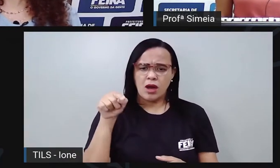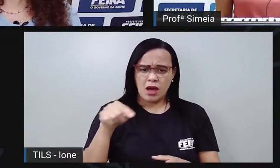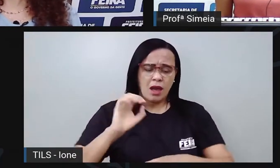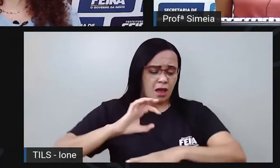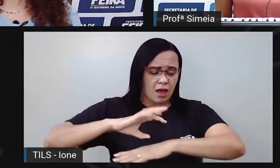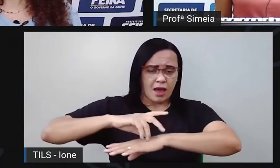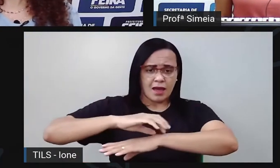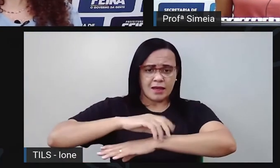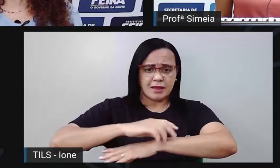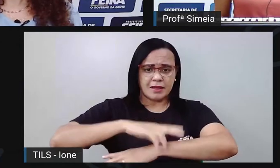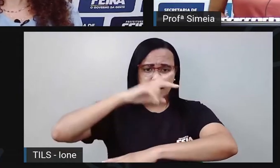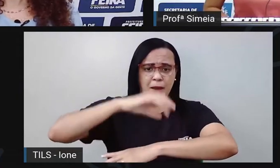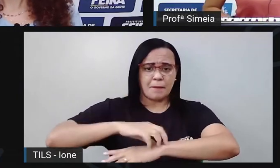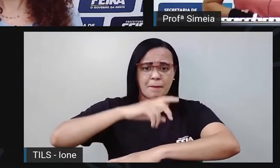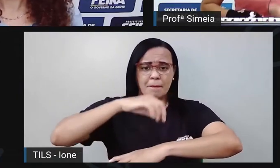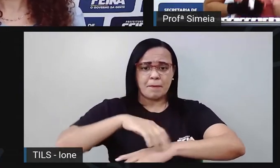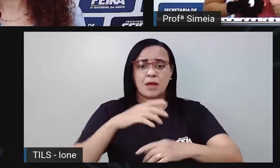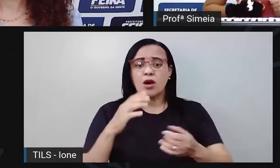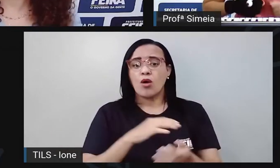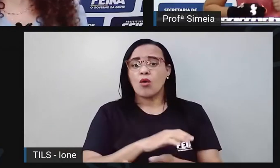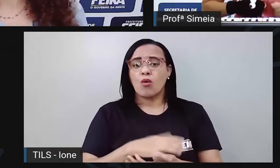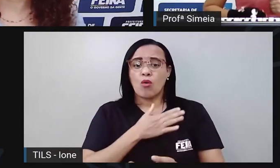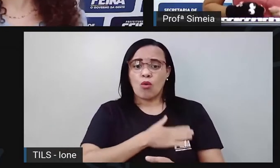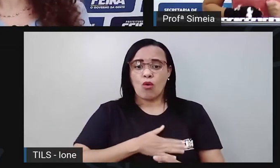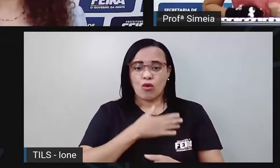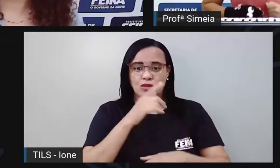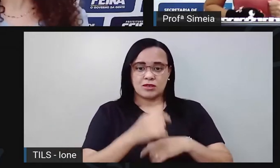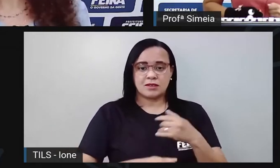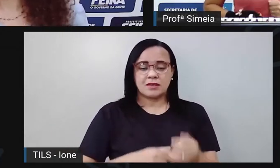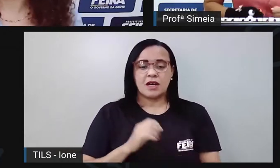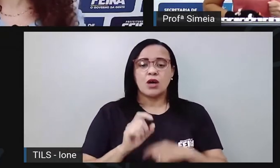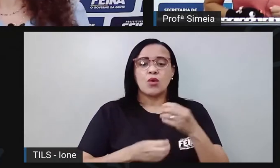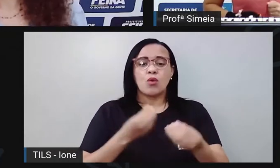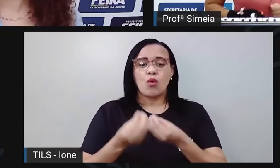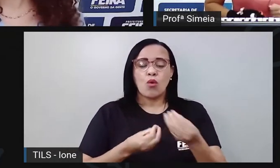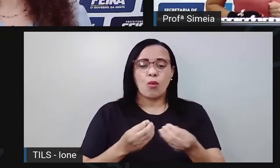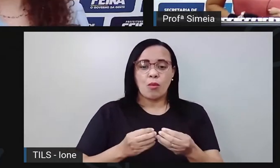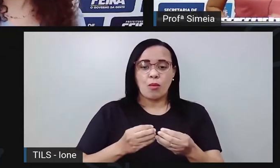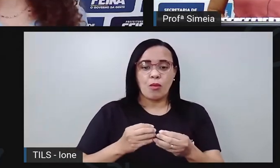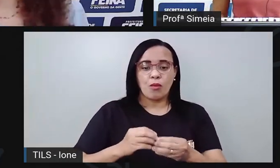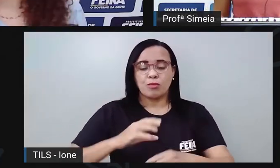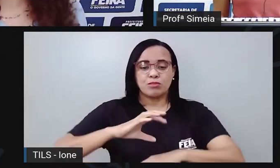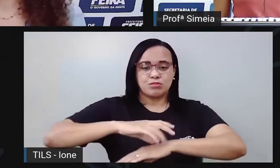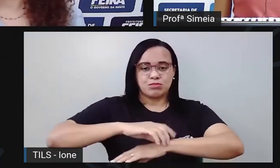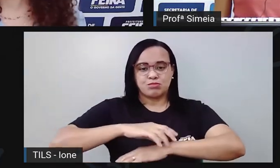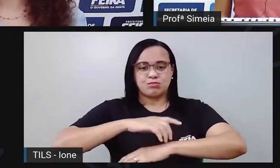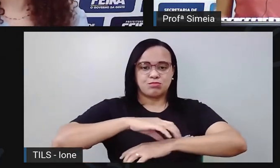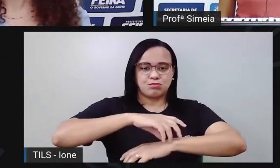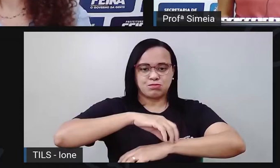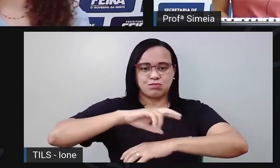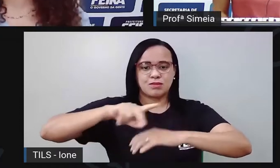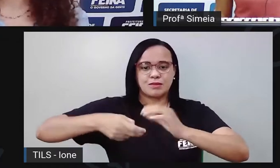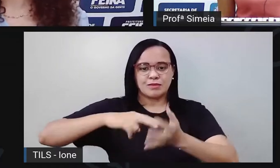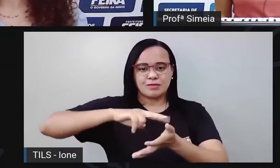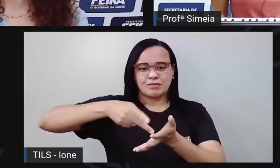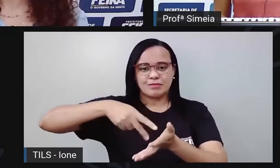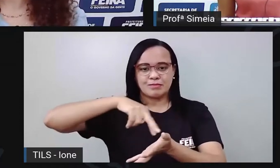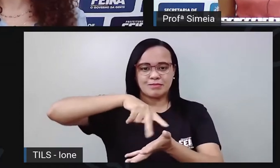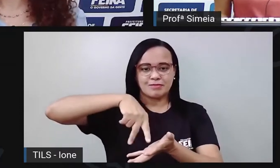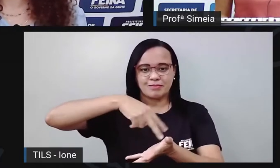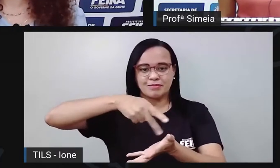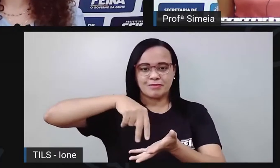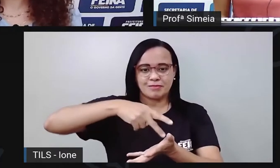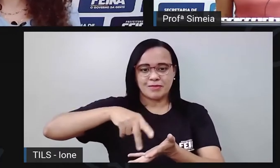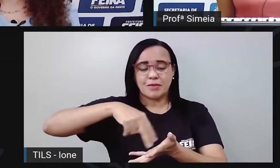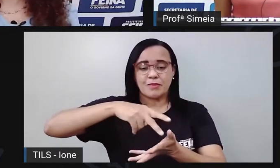faz aí para ele usar tem que bater o pé no chão perto né certinho fica